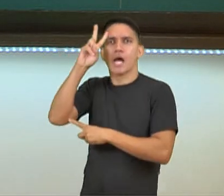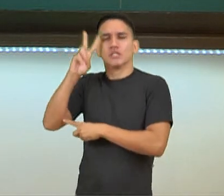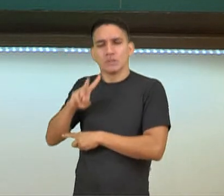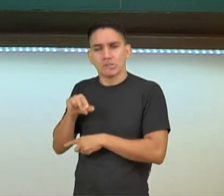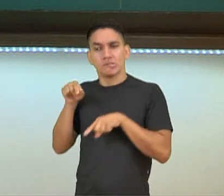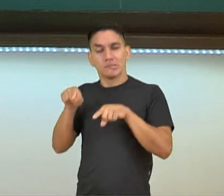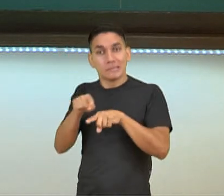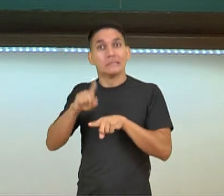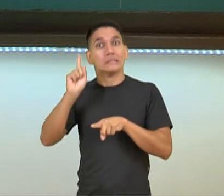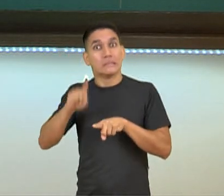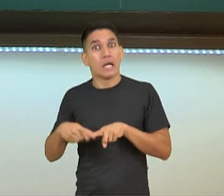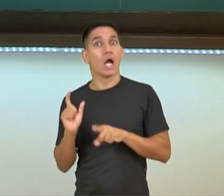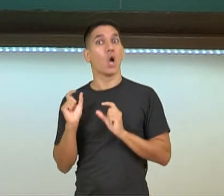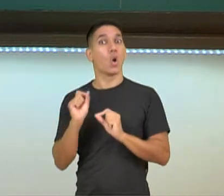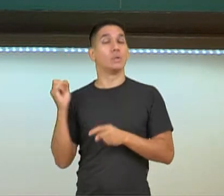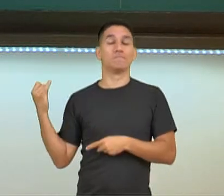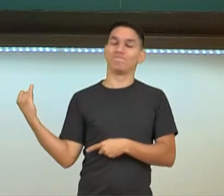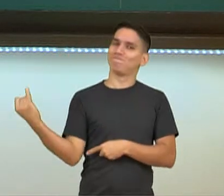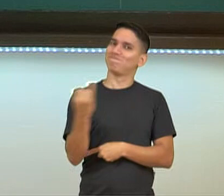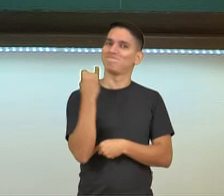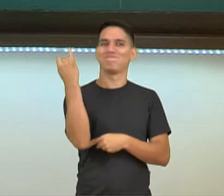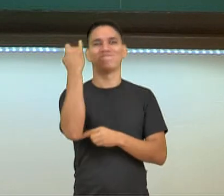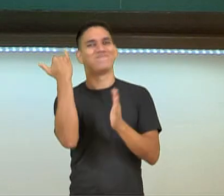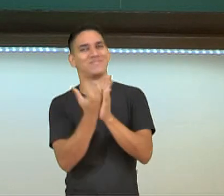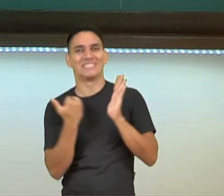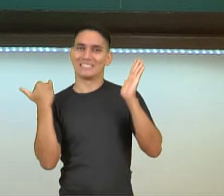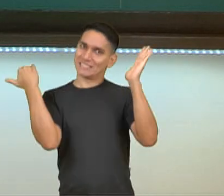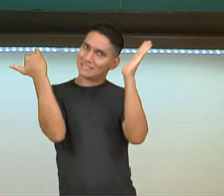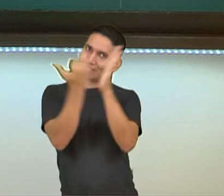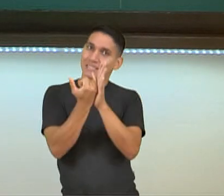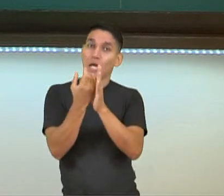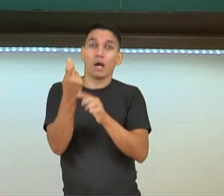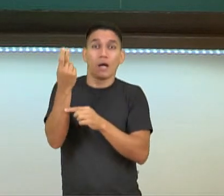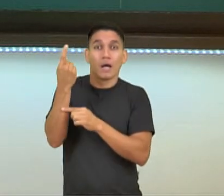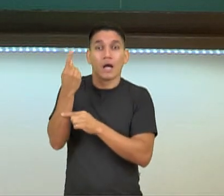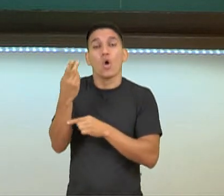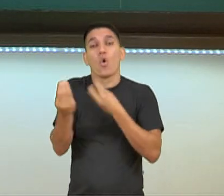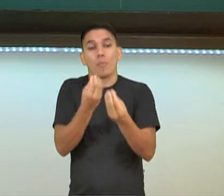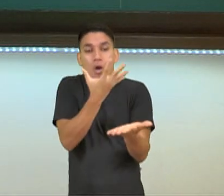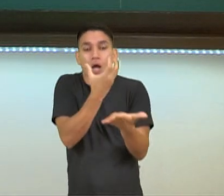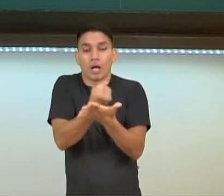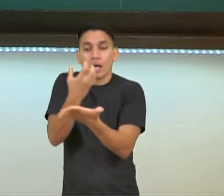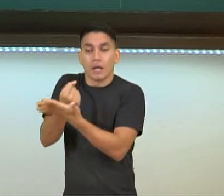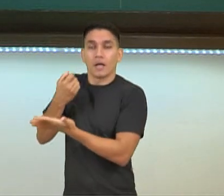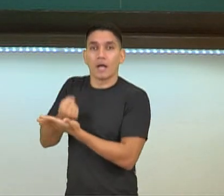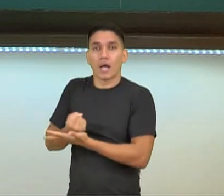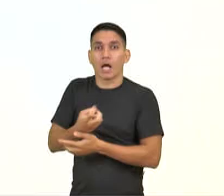ser extremamente importante para o desenvolvimento da egiptologia